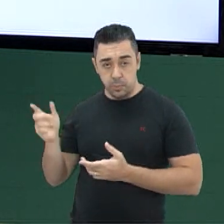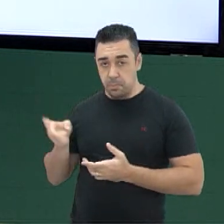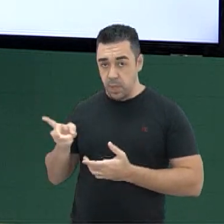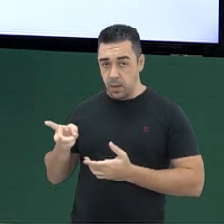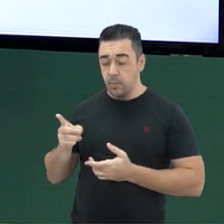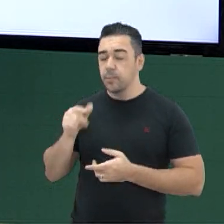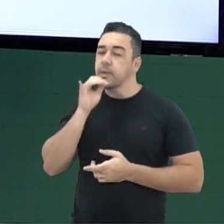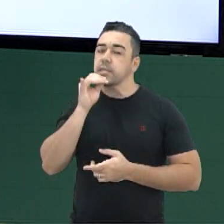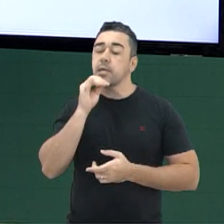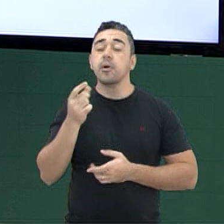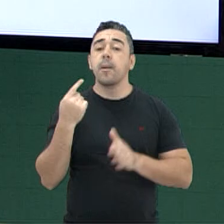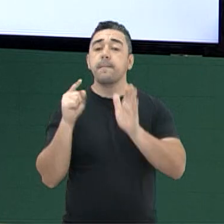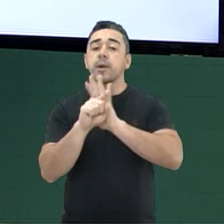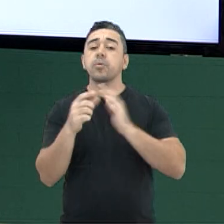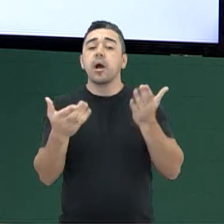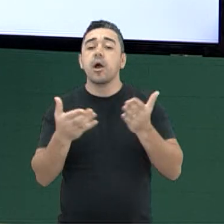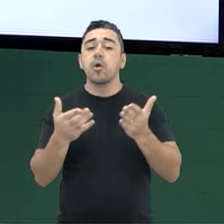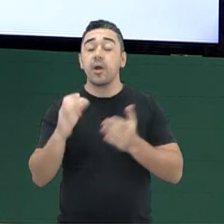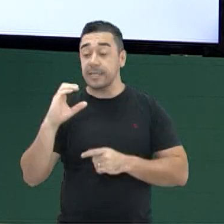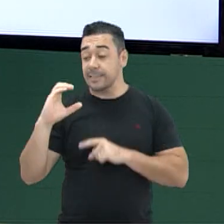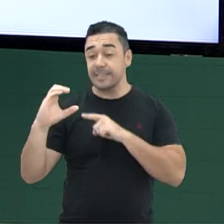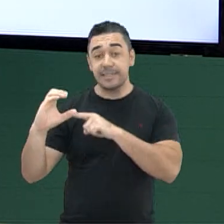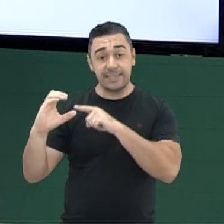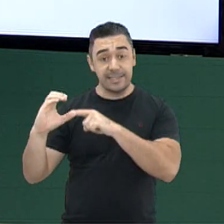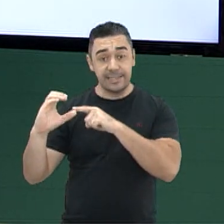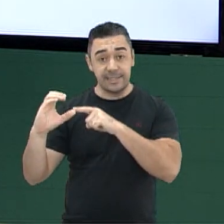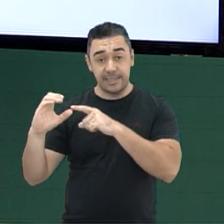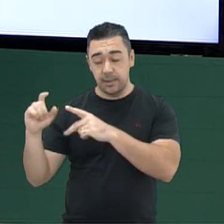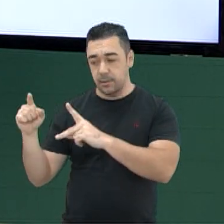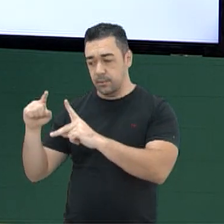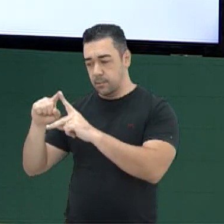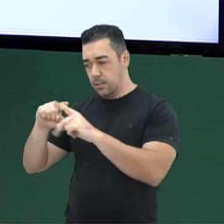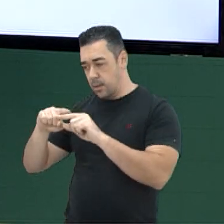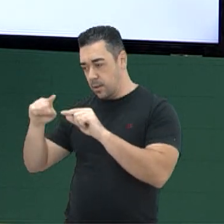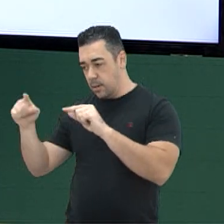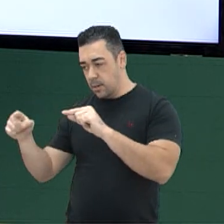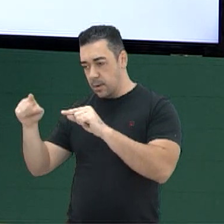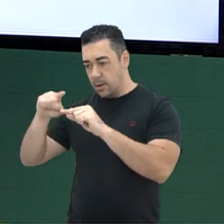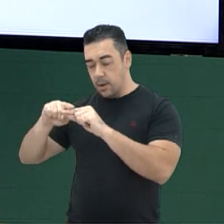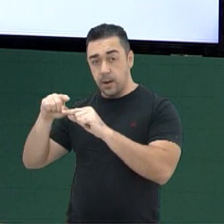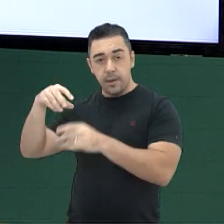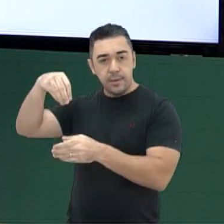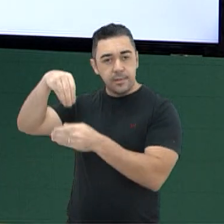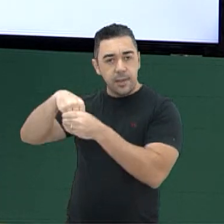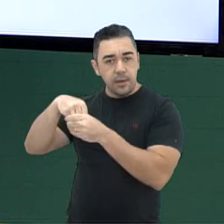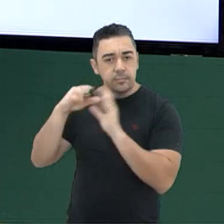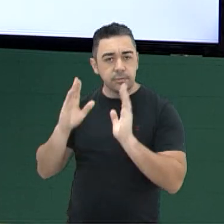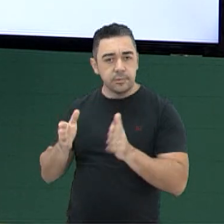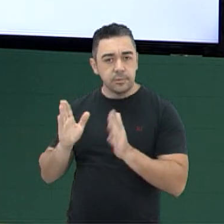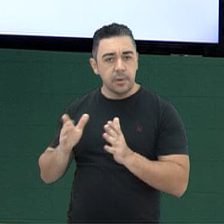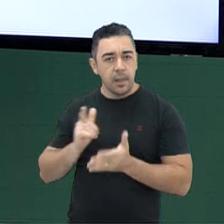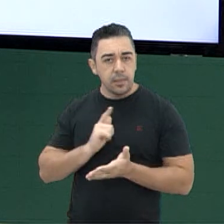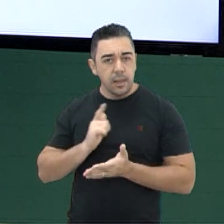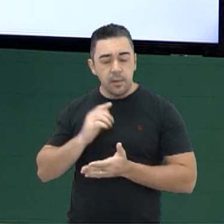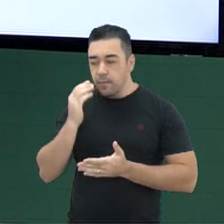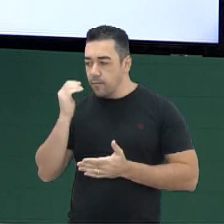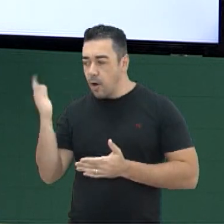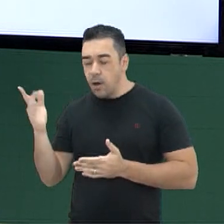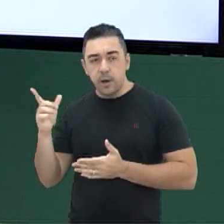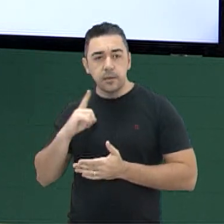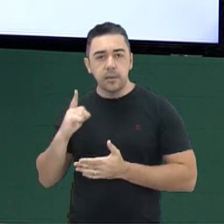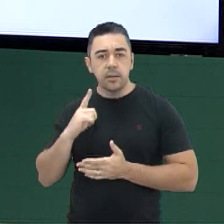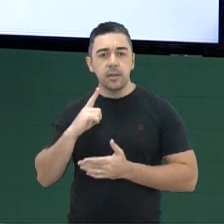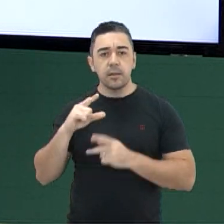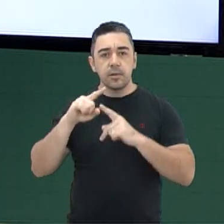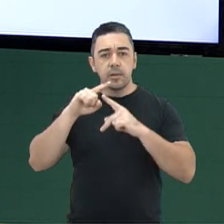desenho, qual o valor de ângulo C aqui, do ângulo C interno, porque eu já tenho externo,